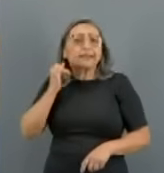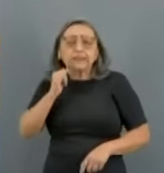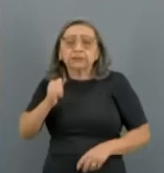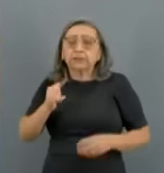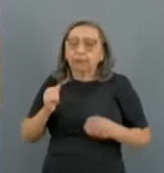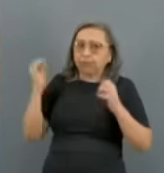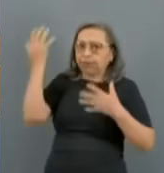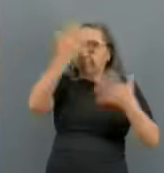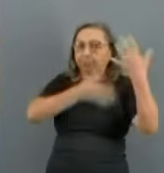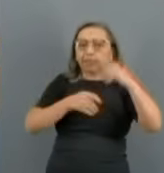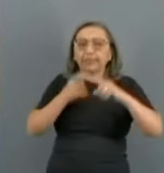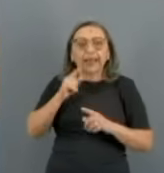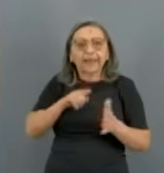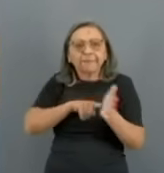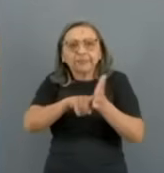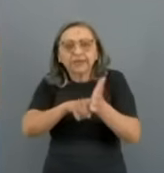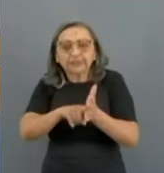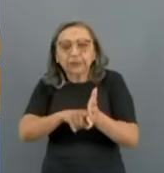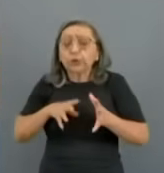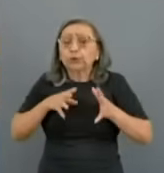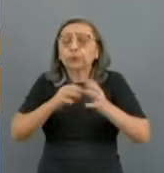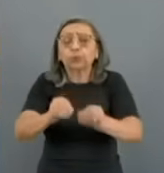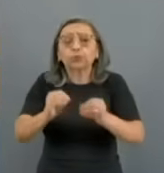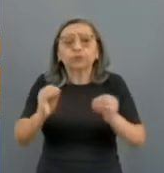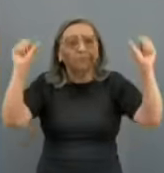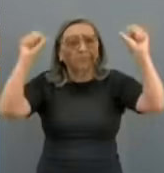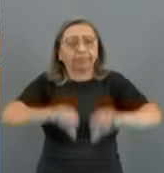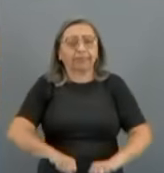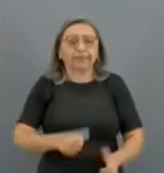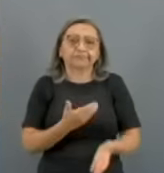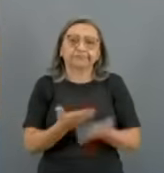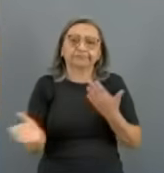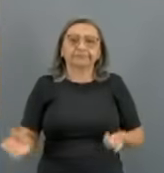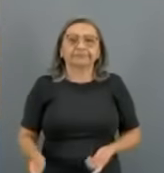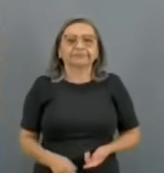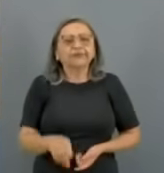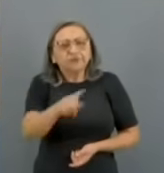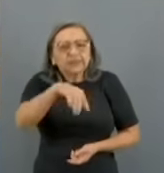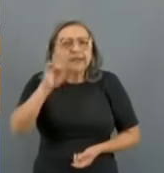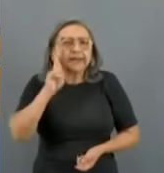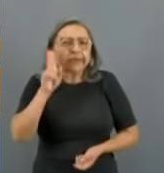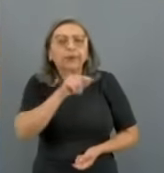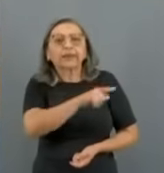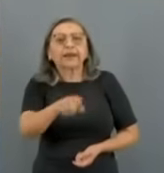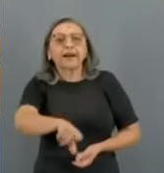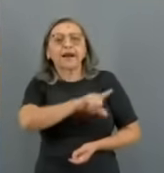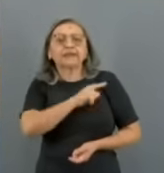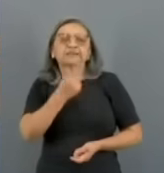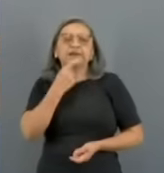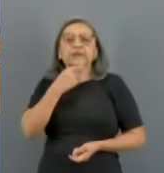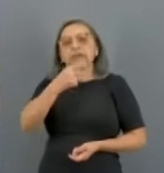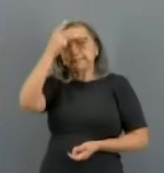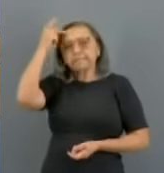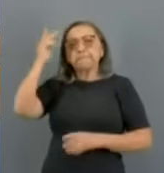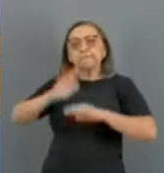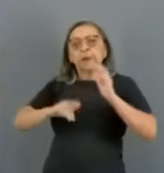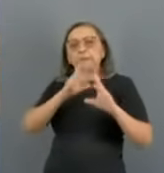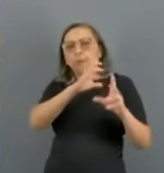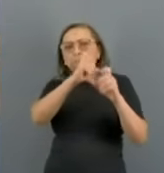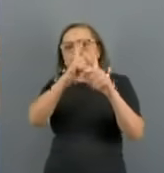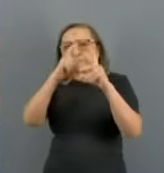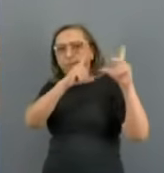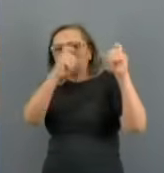que na investigação elas foram derrubadas. Lembram que diziam que o fotógrafo era afiliado ao Partido